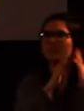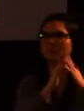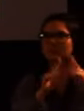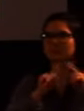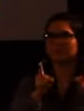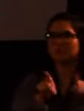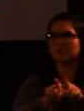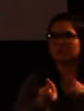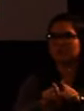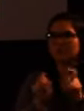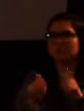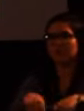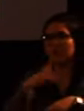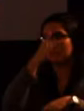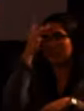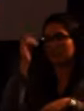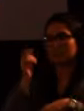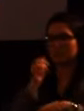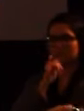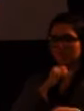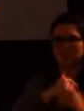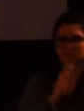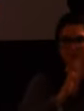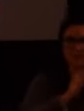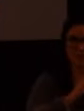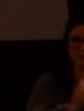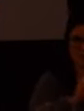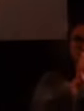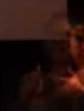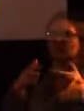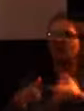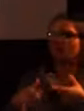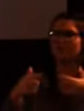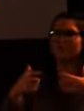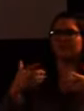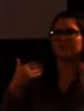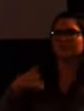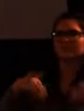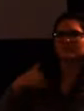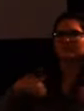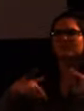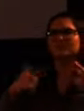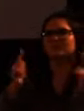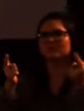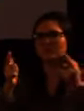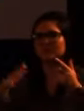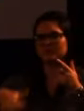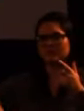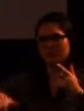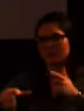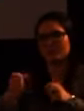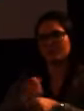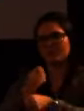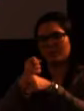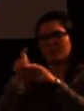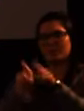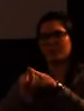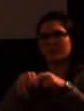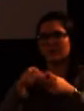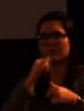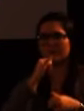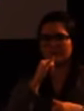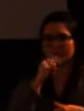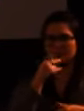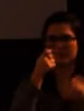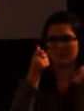possa gerar postos de trabalho próximo de onde as pessoas moram. Porque nós estamos falando, de fato, de empreendimentos